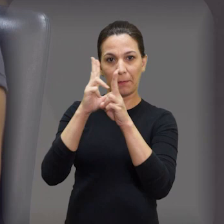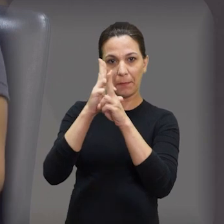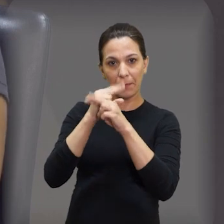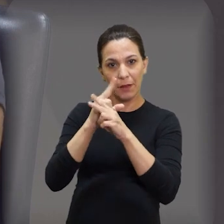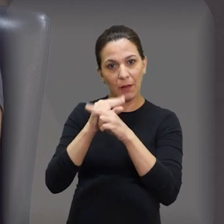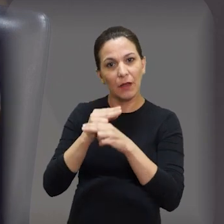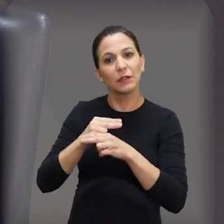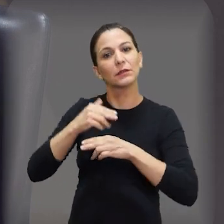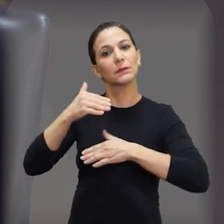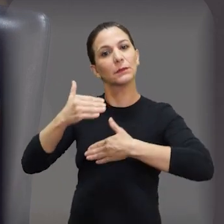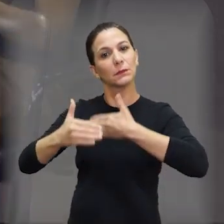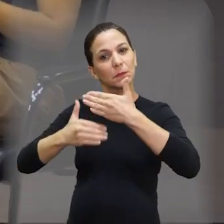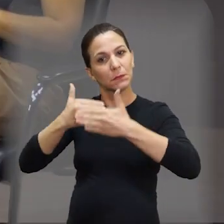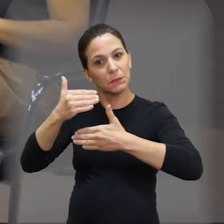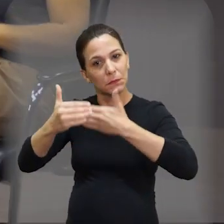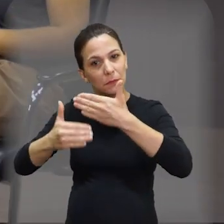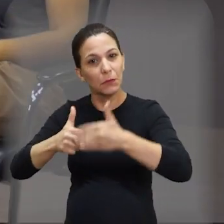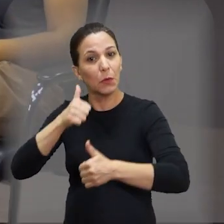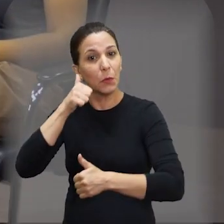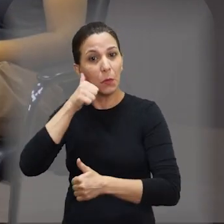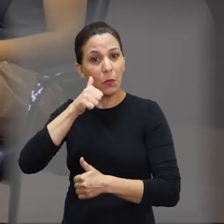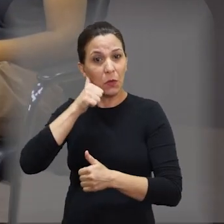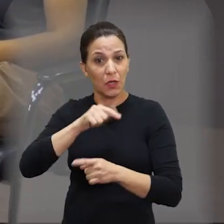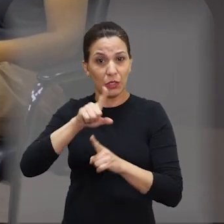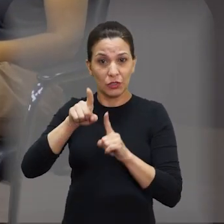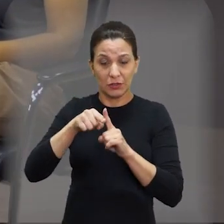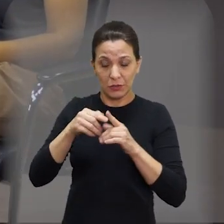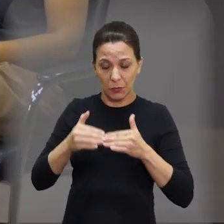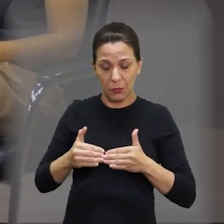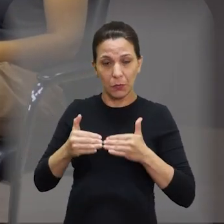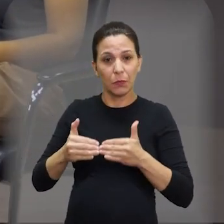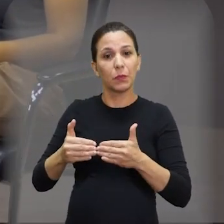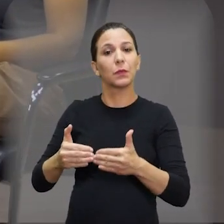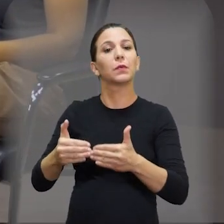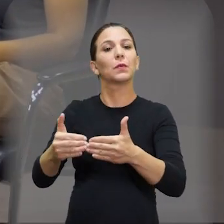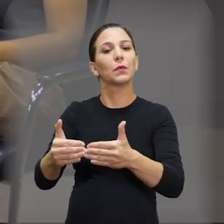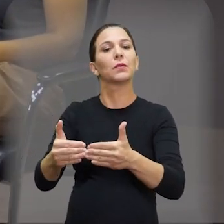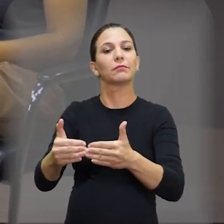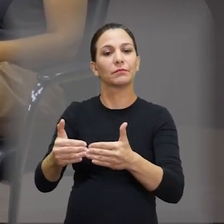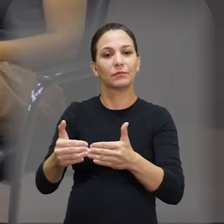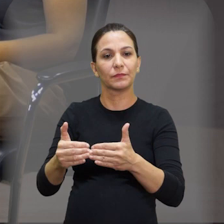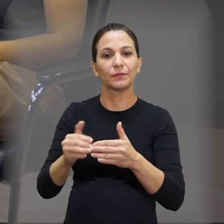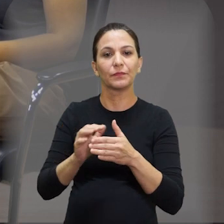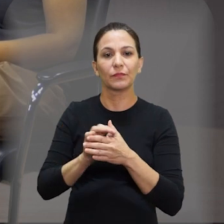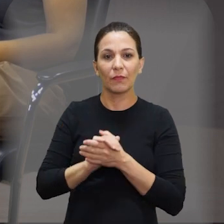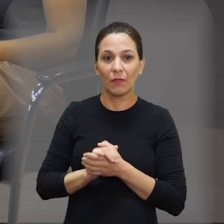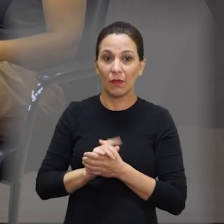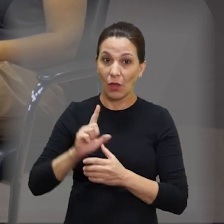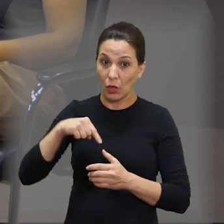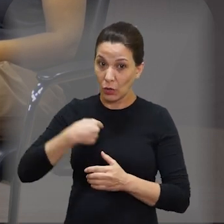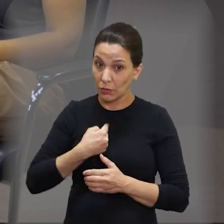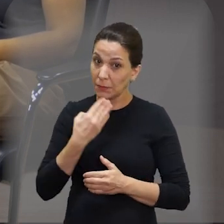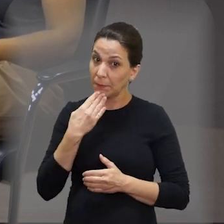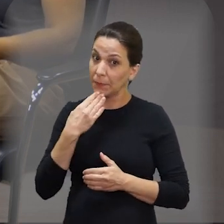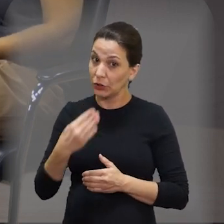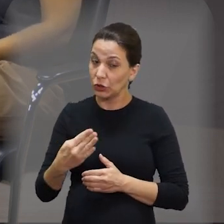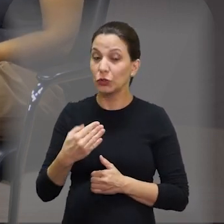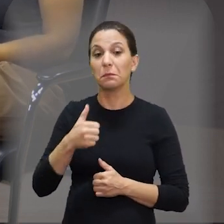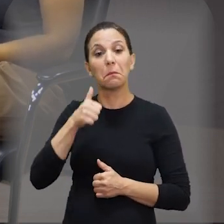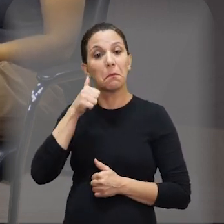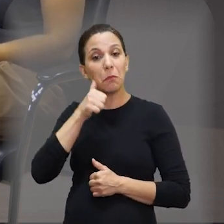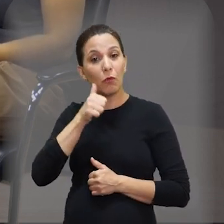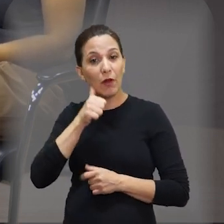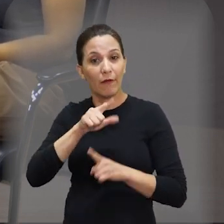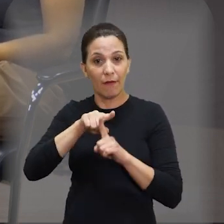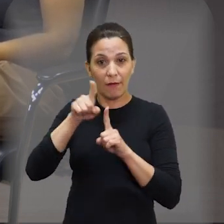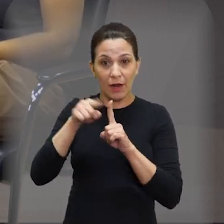segundo trimestre, terceiro, enfim, não tem. O exercício ele vai evoluindo conforme a gestação também progride. A única coisa